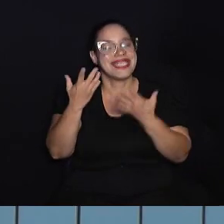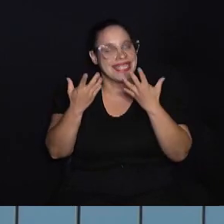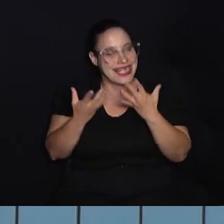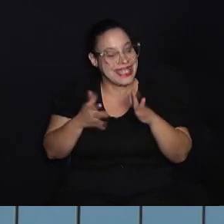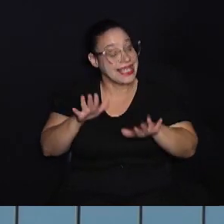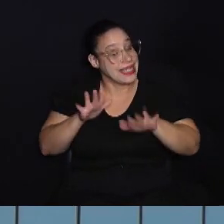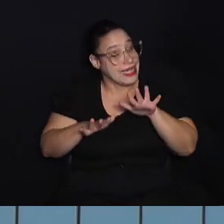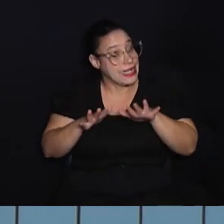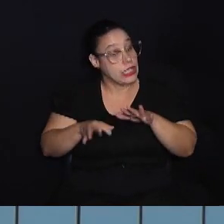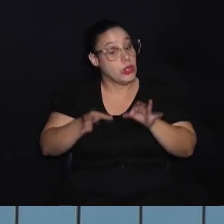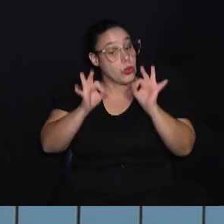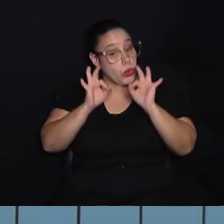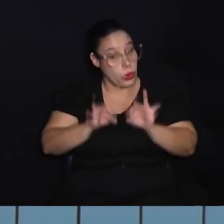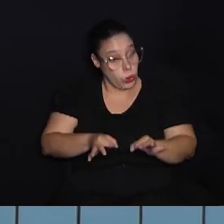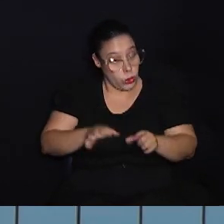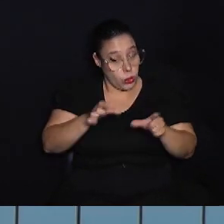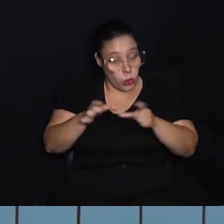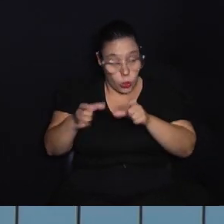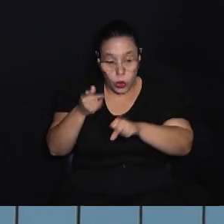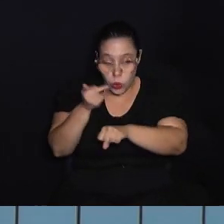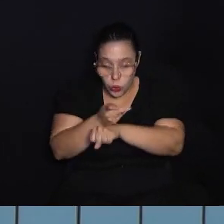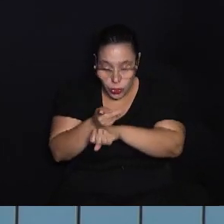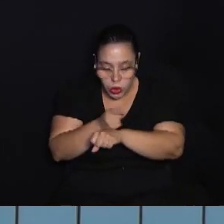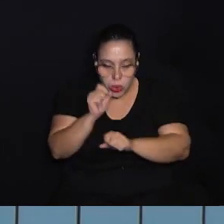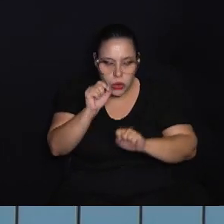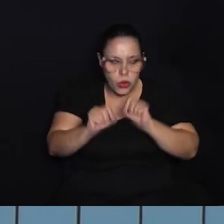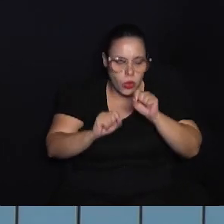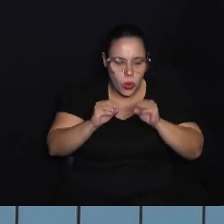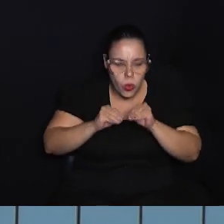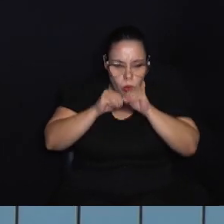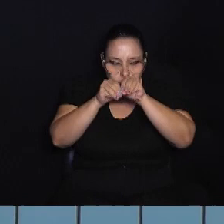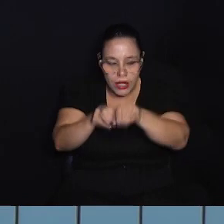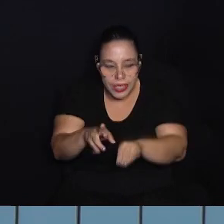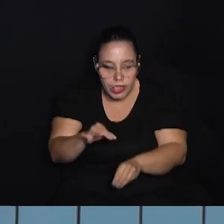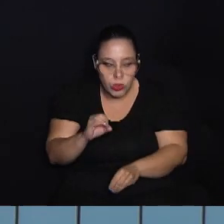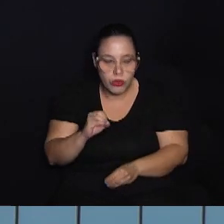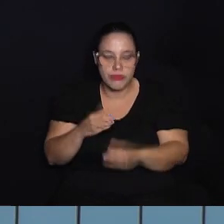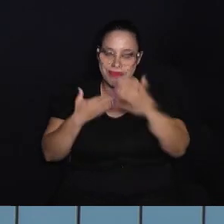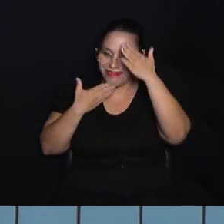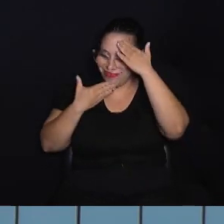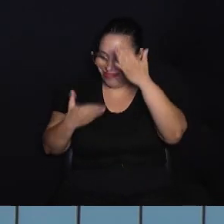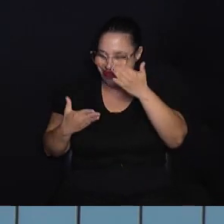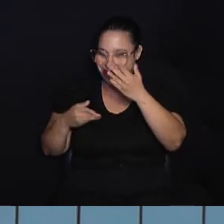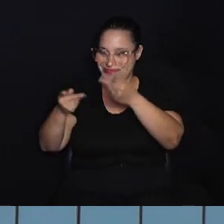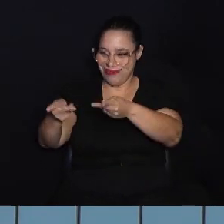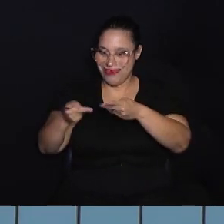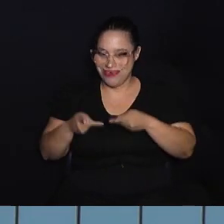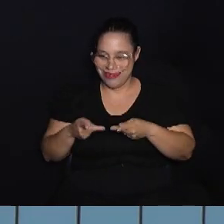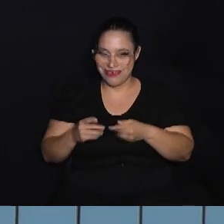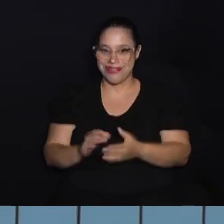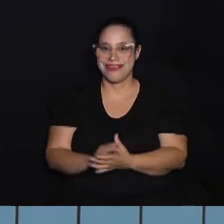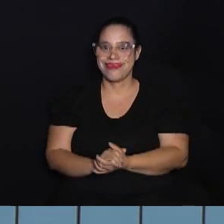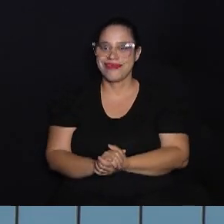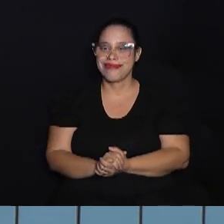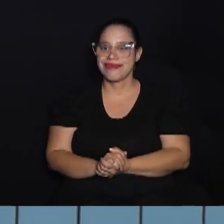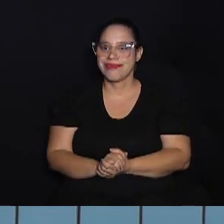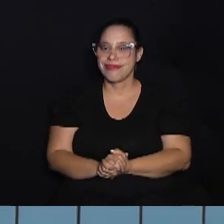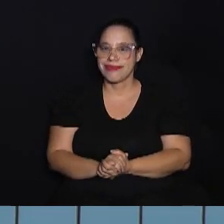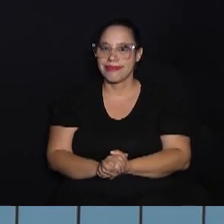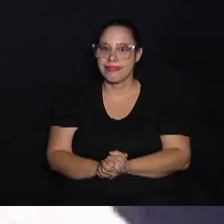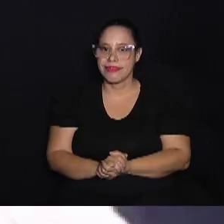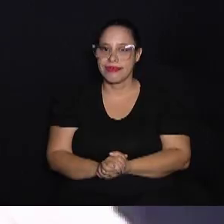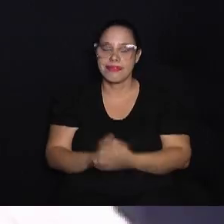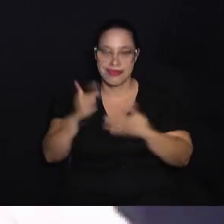relevantes e agora a gente já tem essa noção e o lugar certo para procurar aí onde descartar o seu resíduo. Muito obrigada mesmo pela sua participação